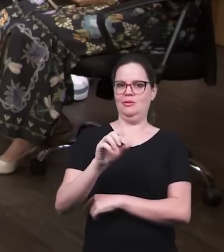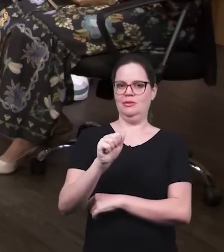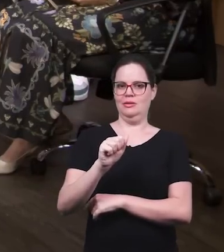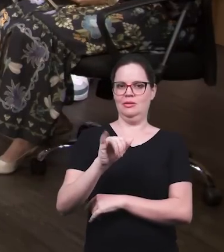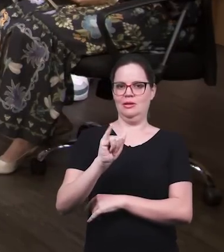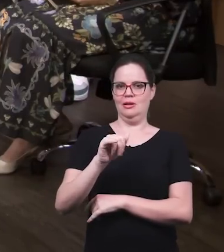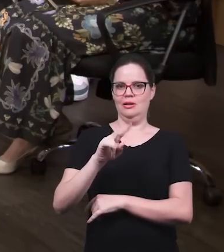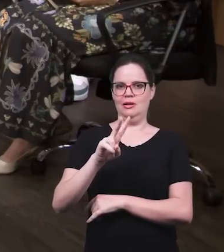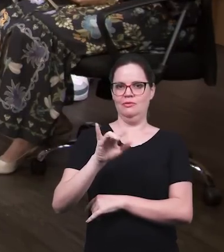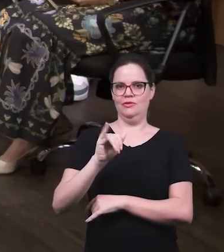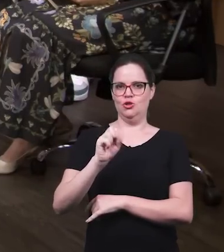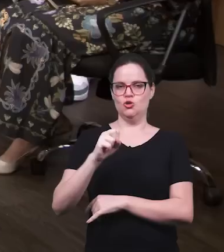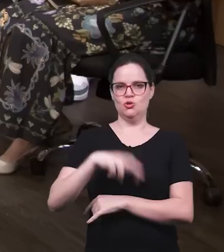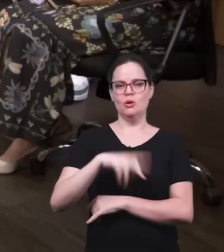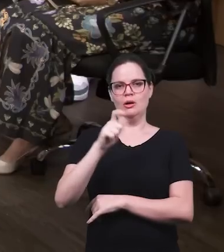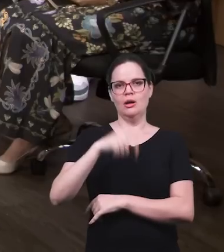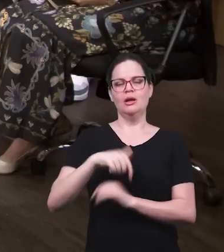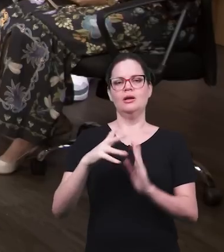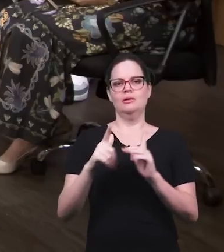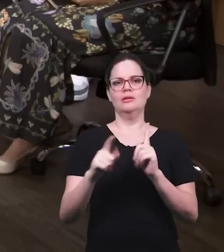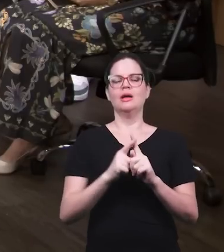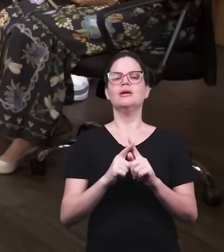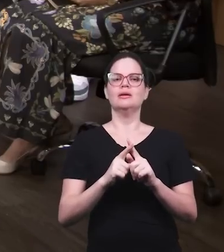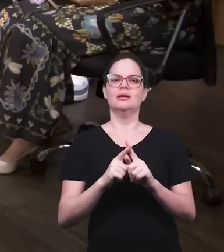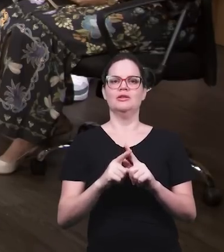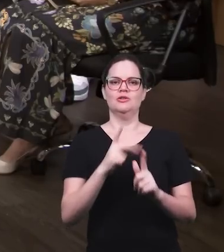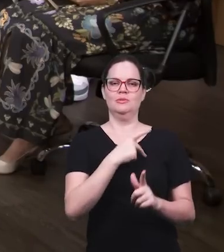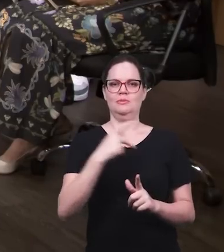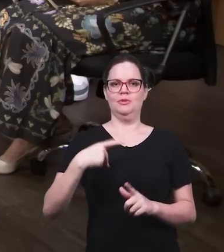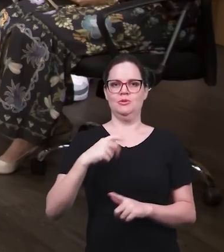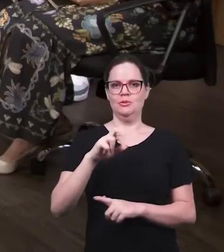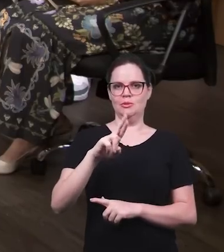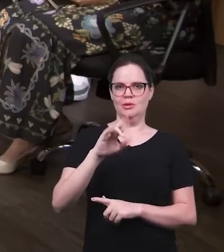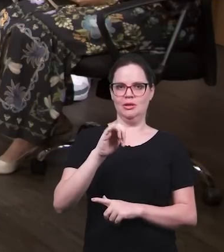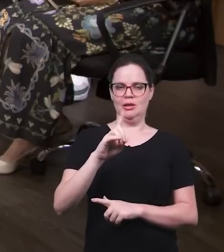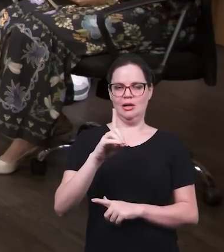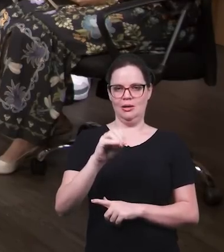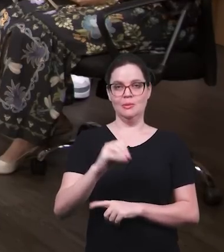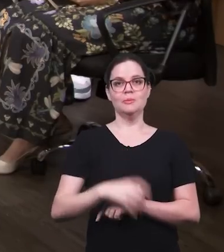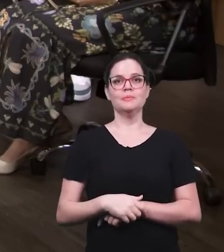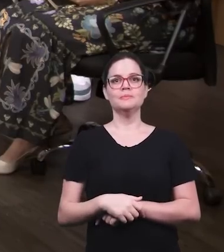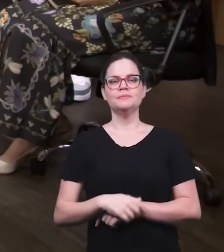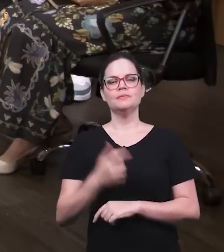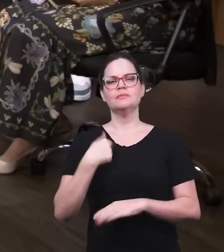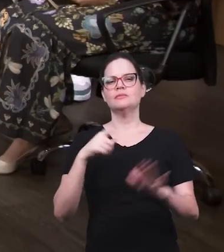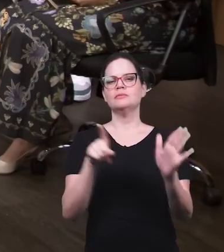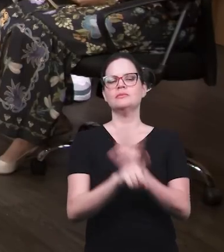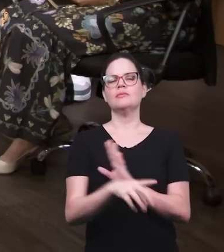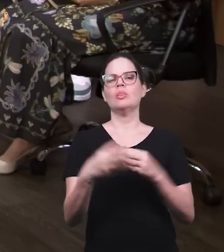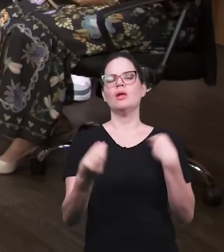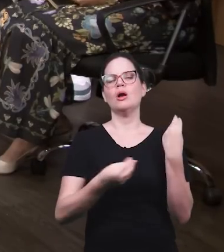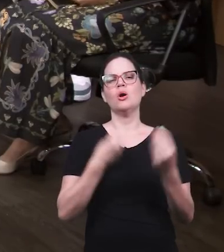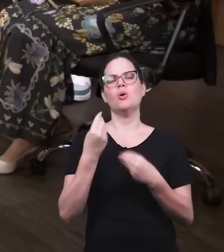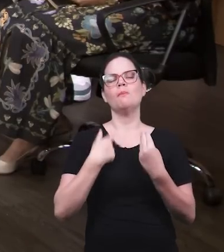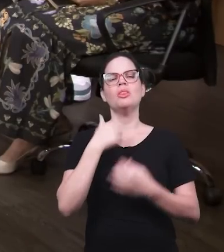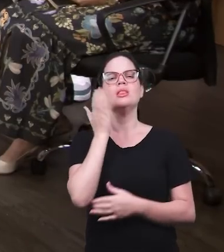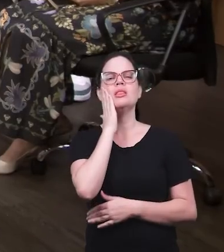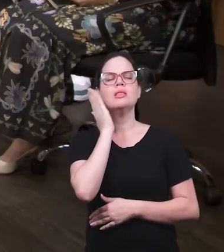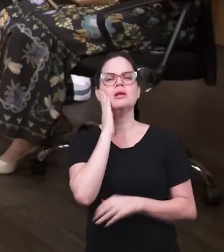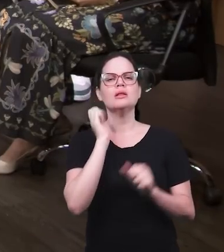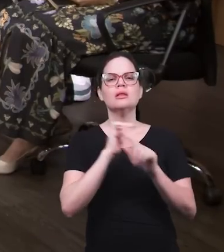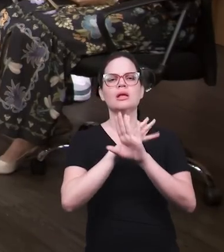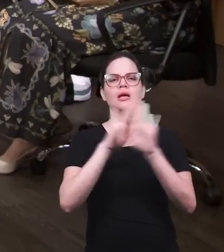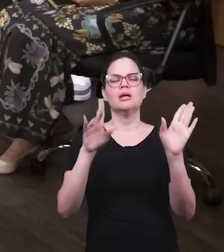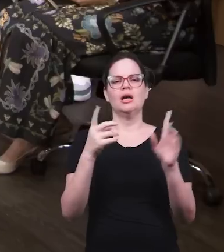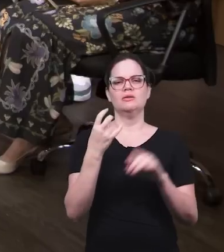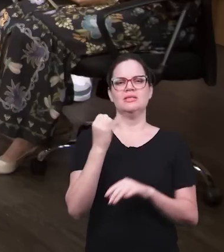de Vila Valério, da Igreja 1, Ministério do Pastor Ricardo Alexandre. E a minha pergunta é, como discernir se o que nós estamos